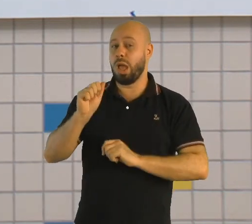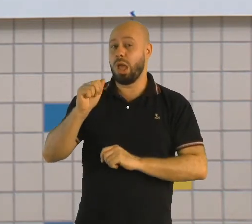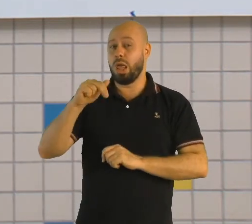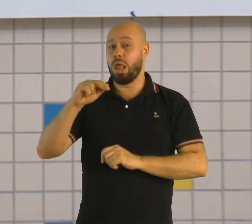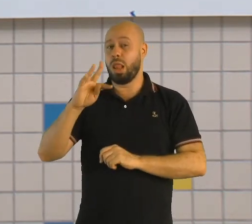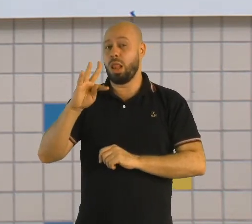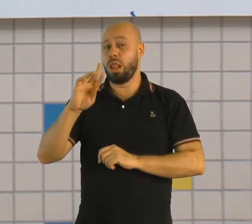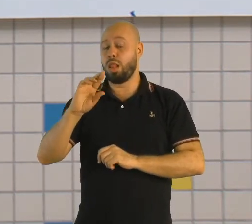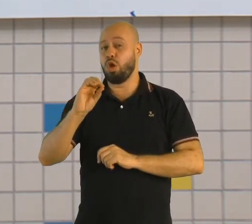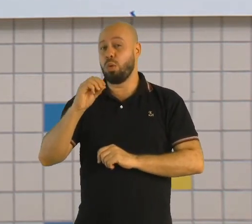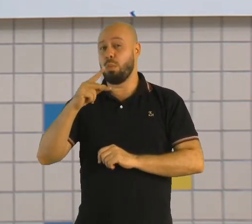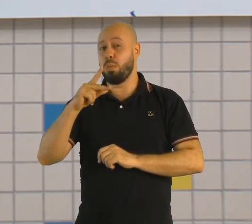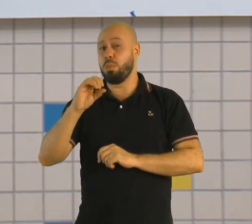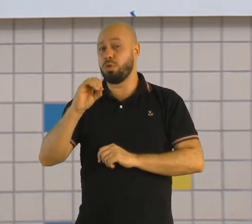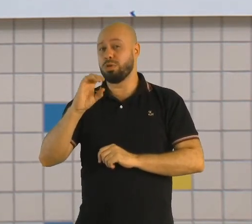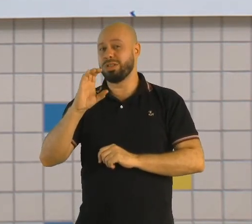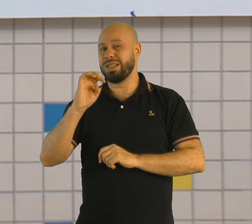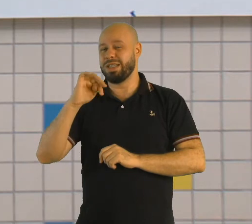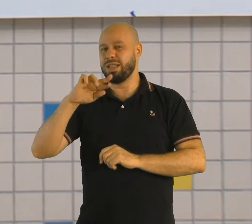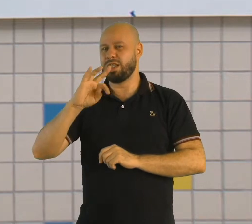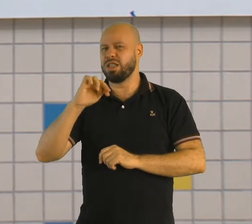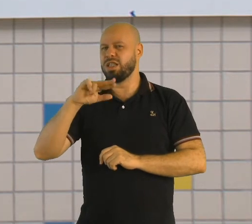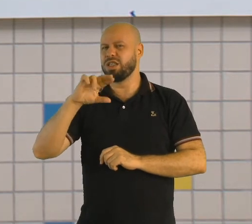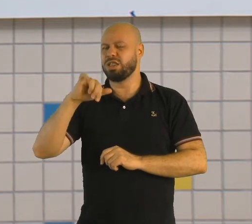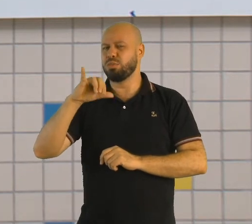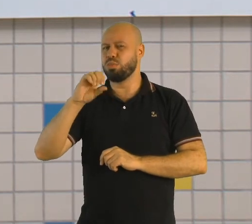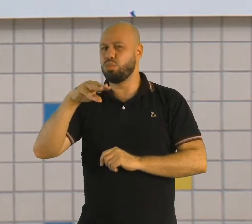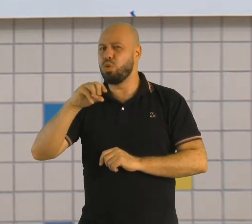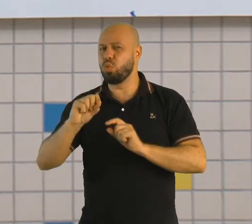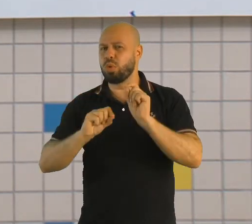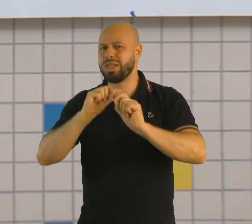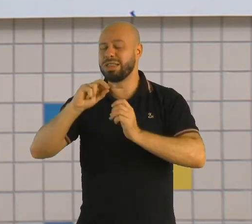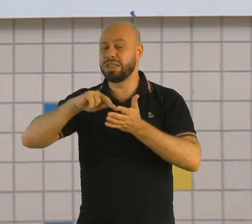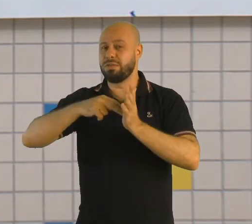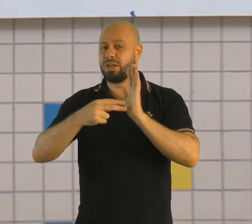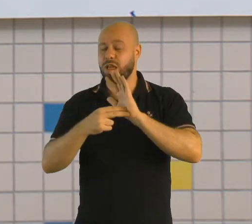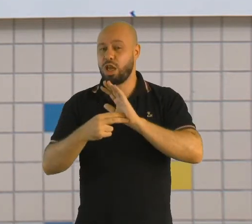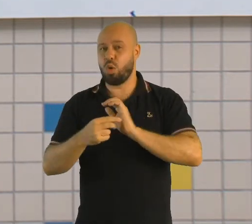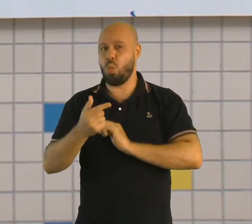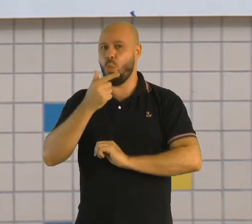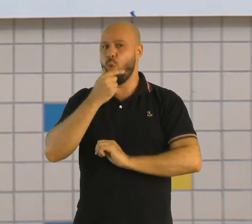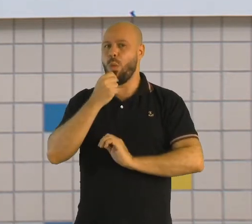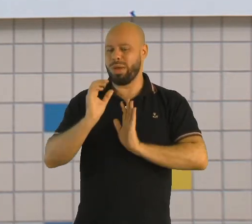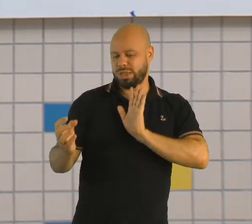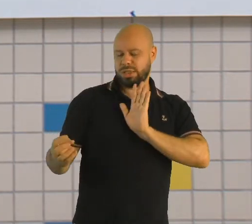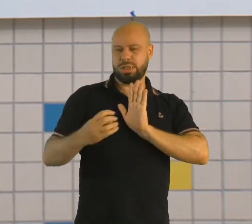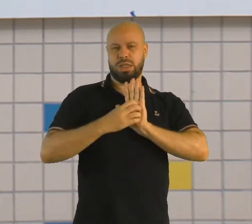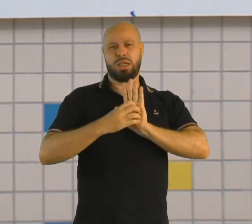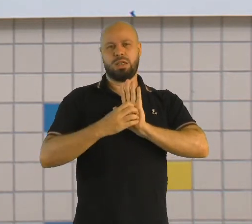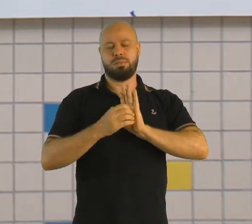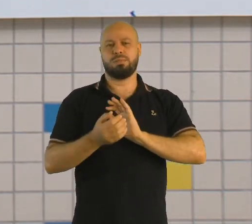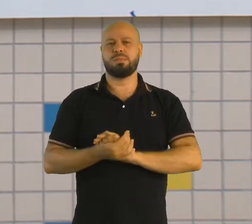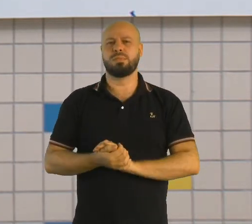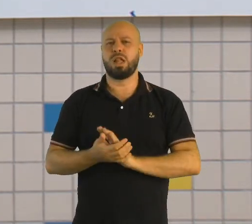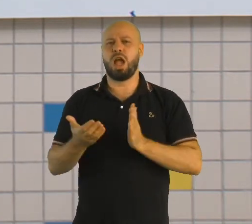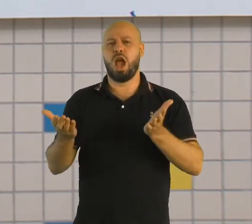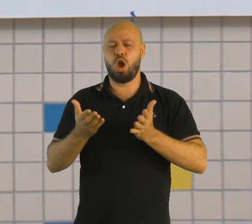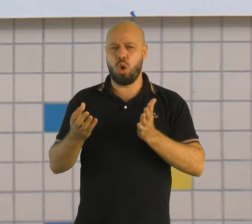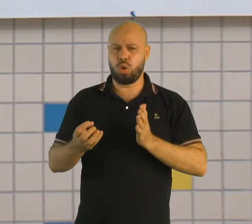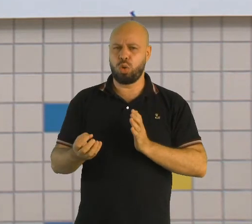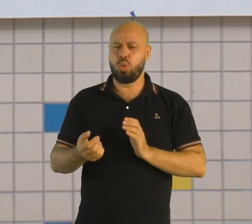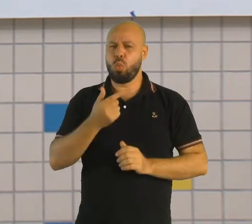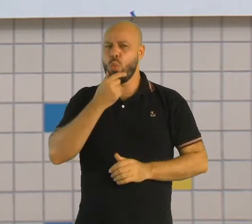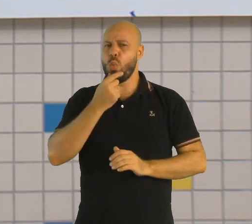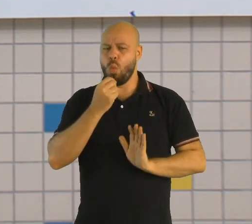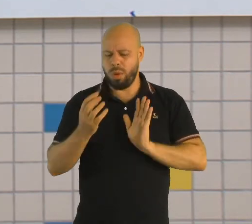antropocentrismo, né? A palavra antro, que vem do grego, quer dizer homem, e centrismo, né? O centro, ou seja, o homem agora no centro de todas